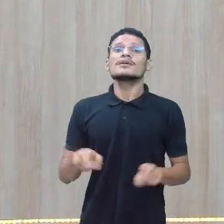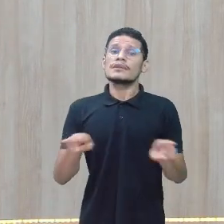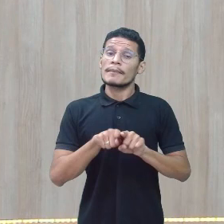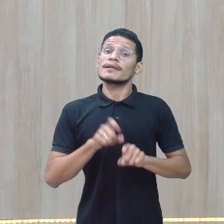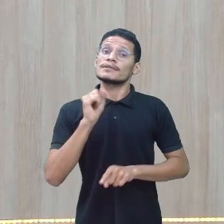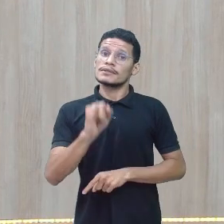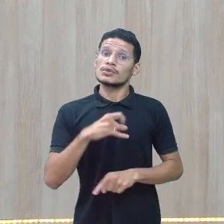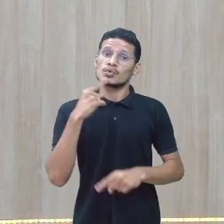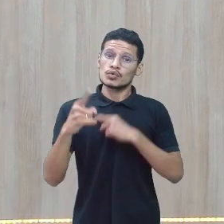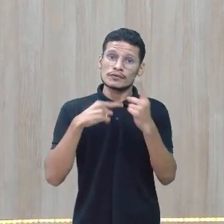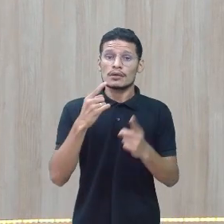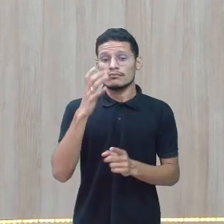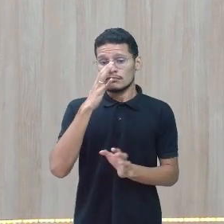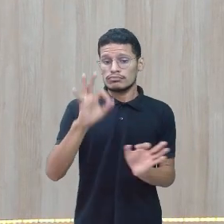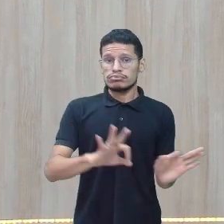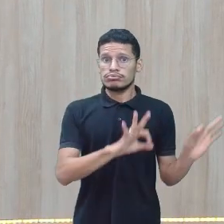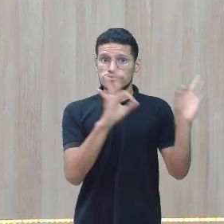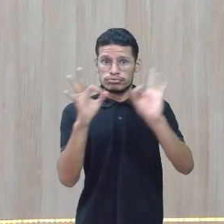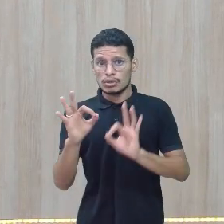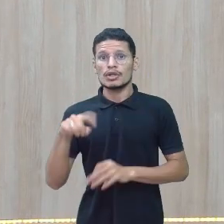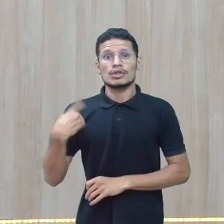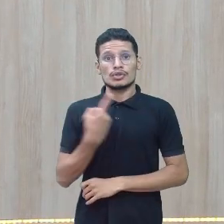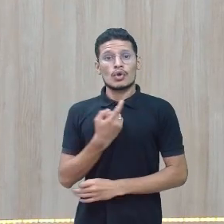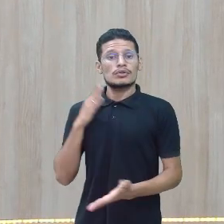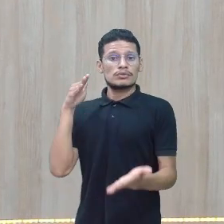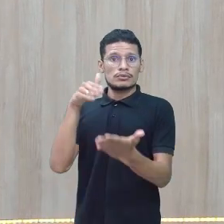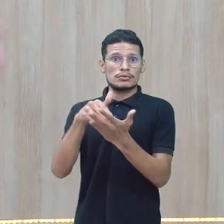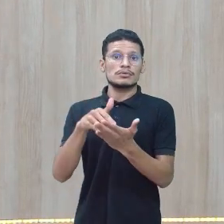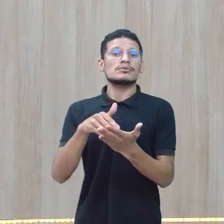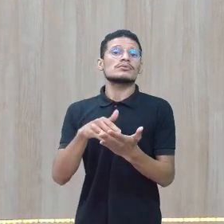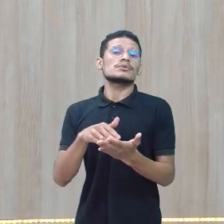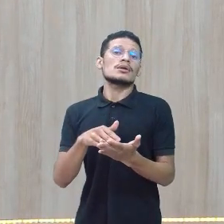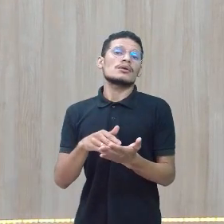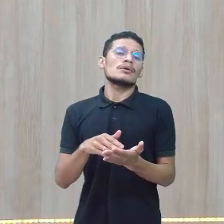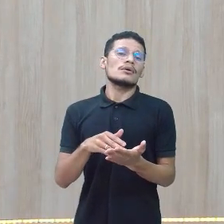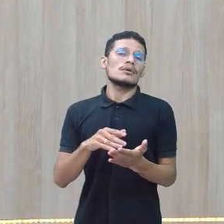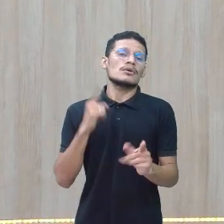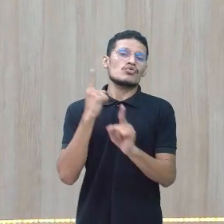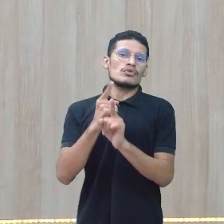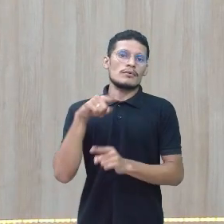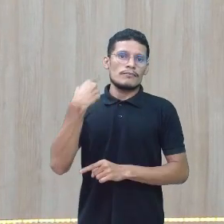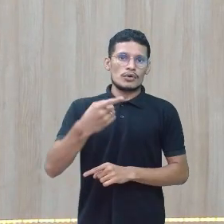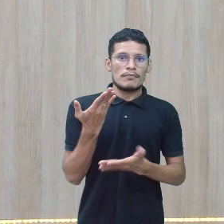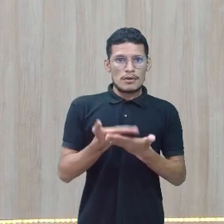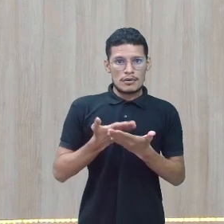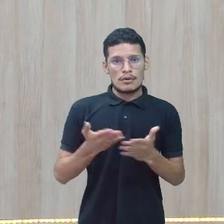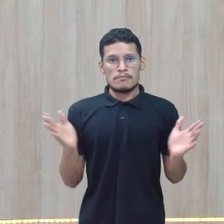dúvida, reassiste às aulas. A gente se vê logo mais, pessoal. Até a próxima aula.